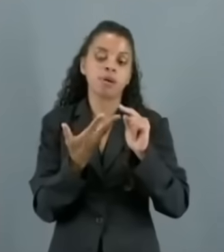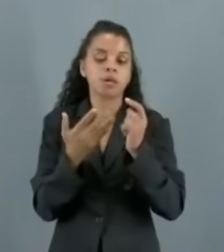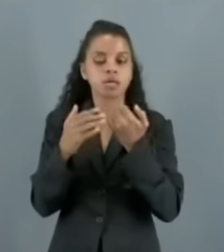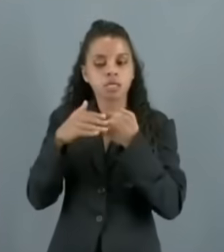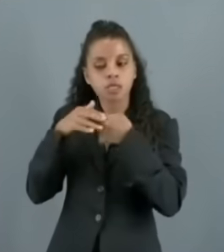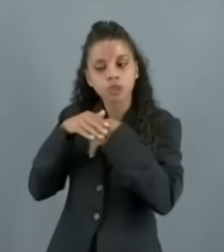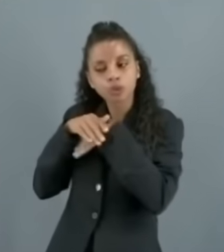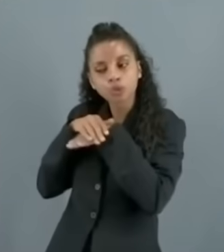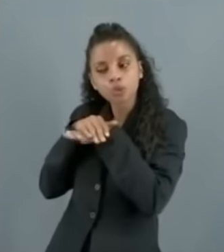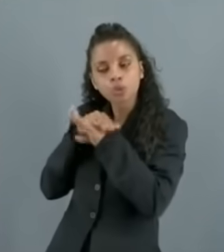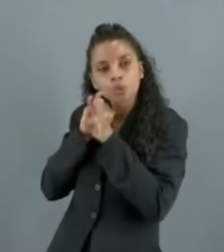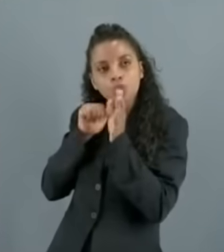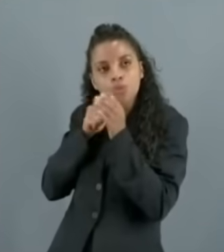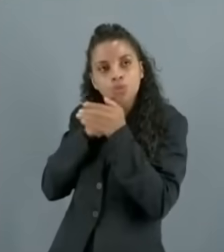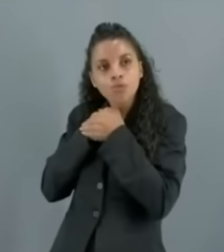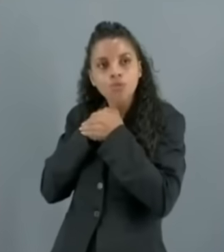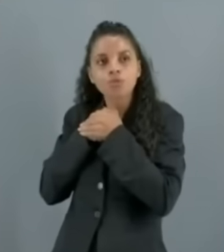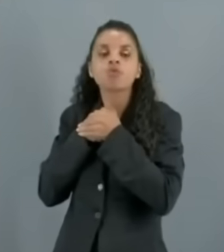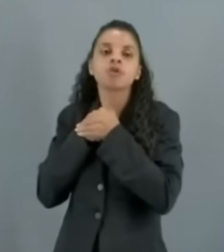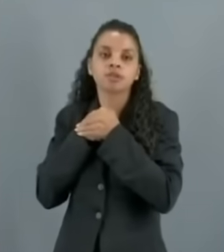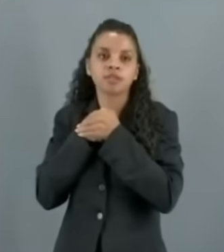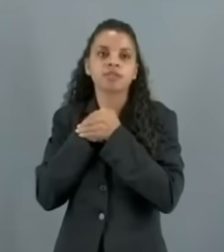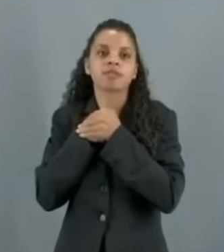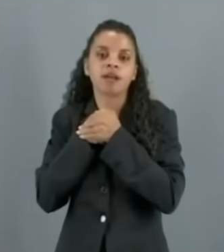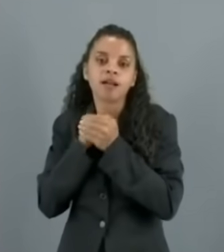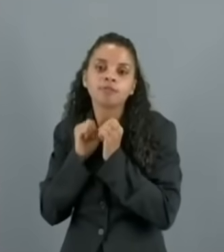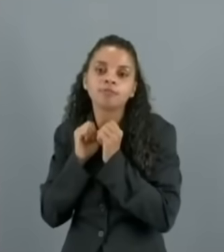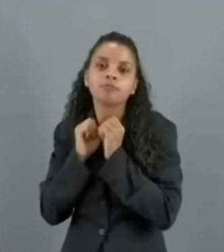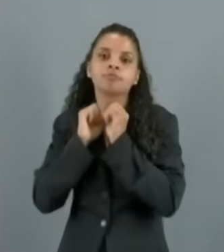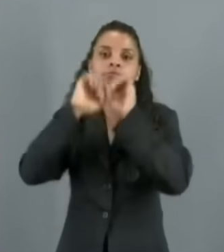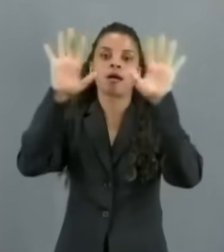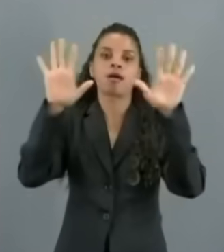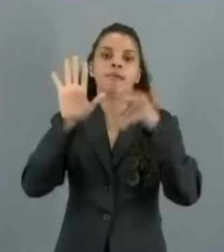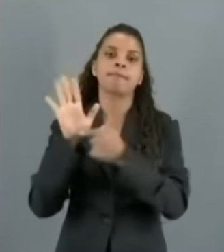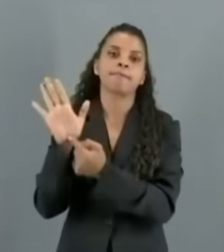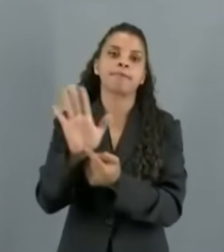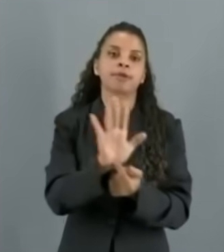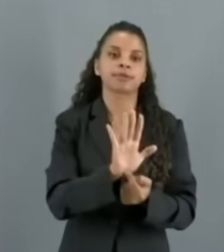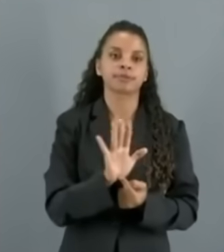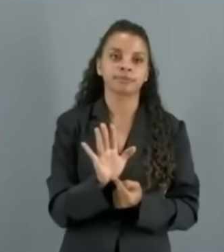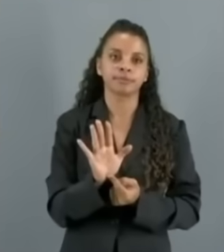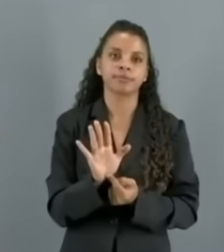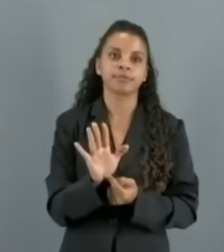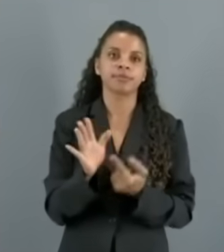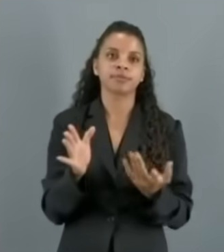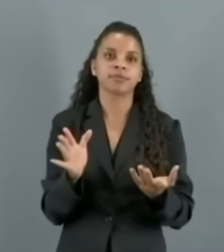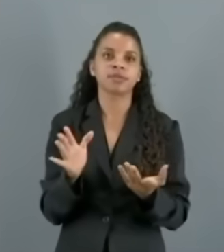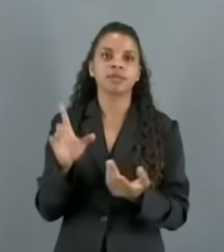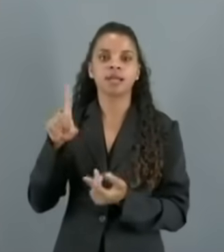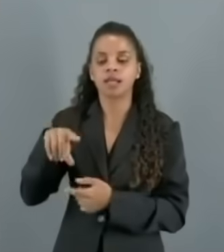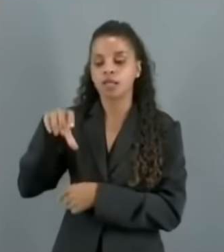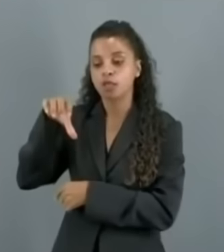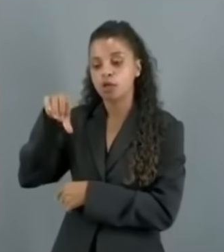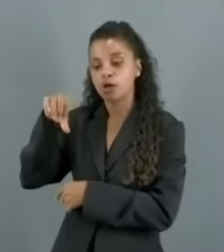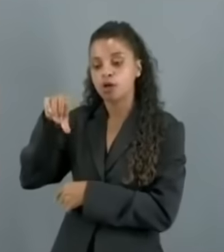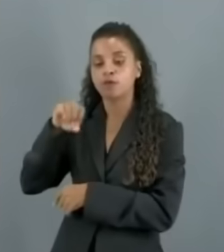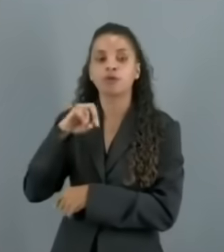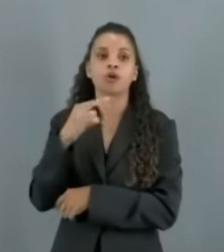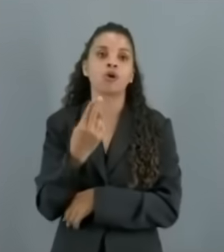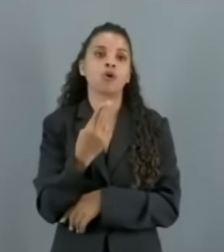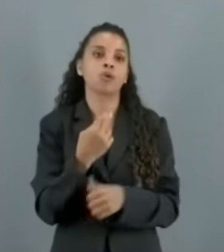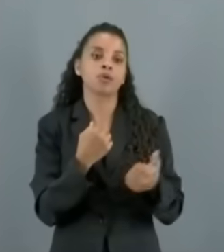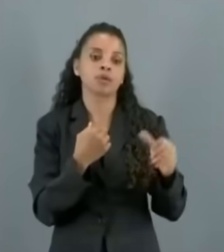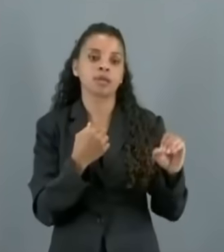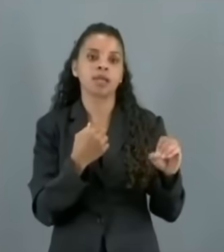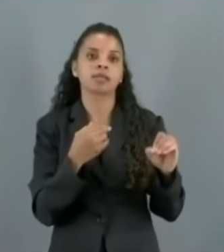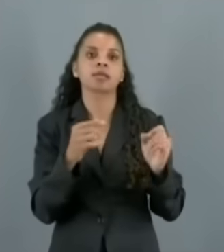de repente, viessem à luz do dia. Essa investigação, que era para 9 ou 10 entidades, depois da comissão foi estendida